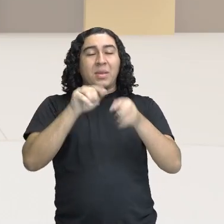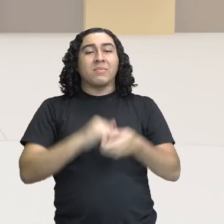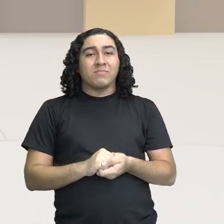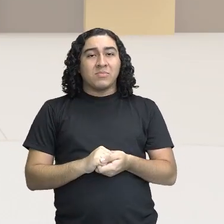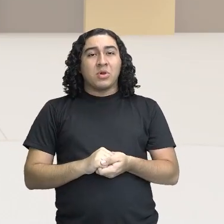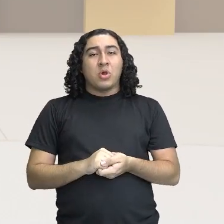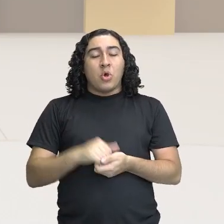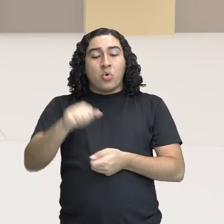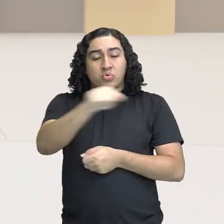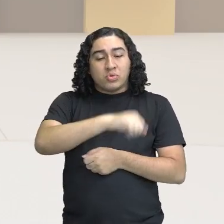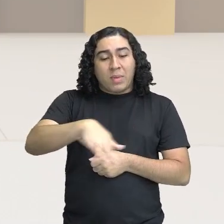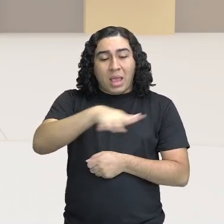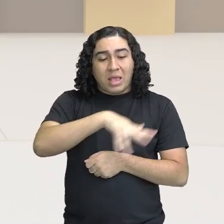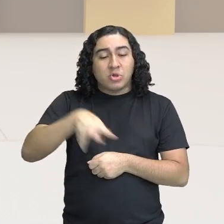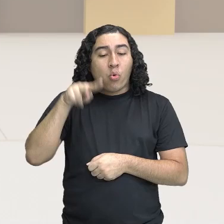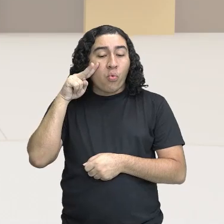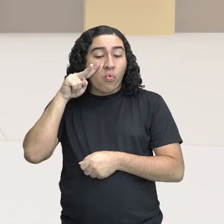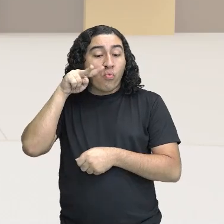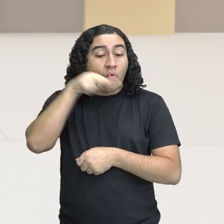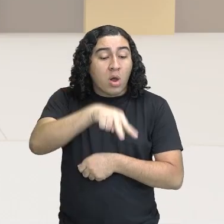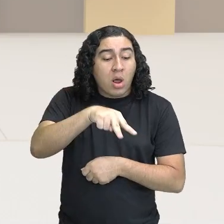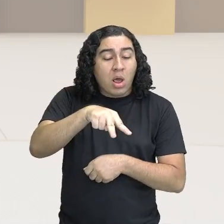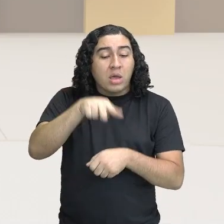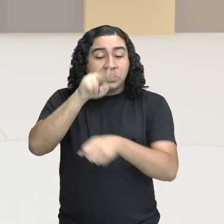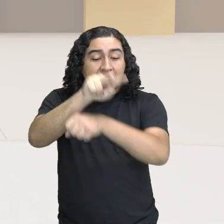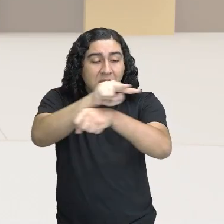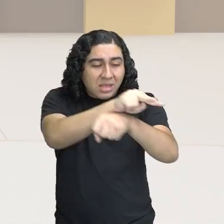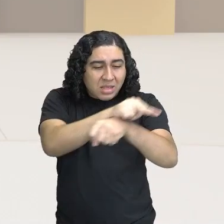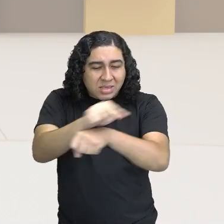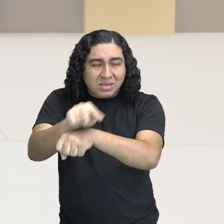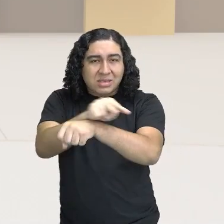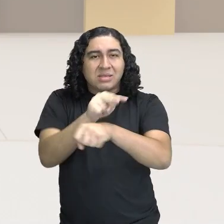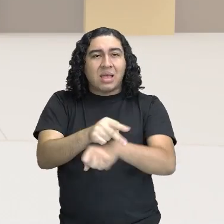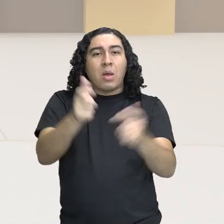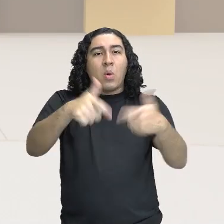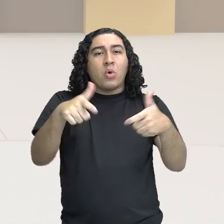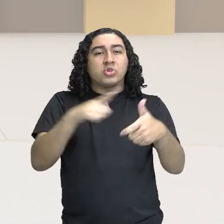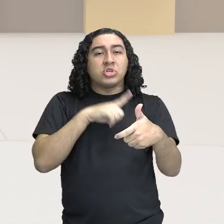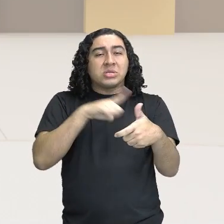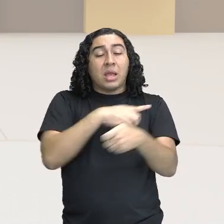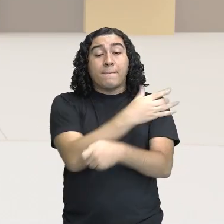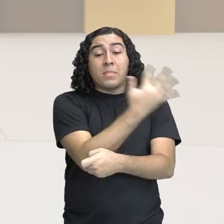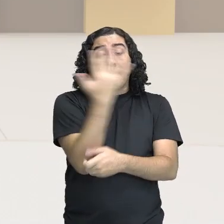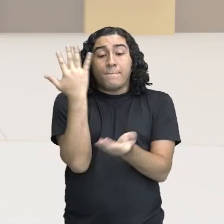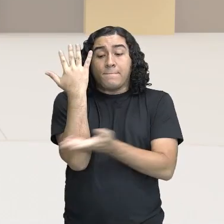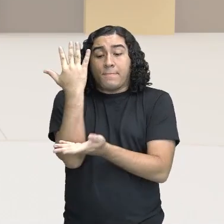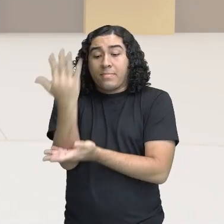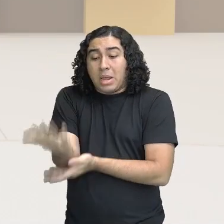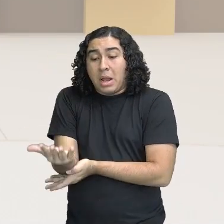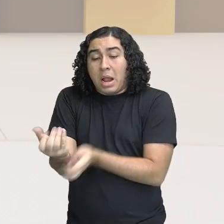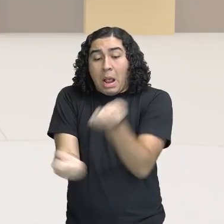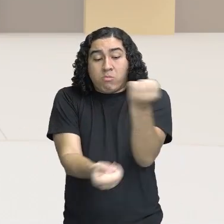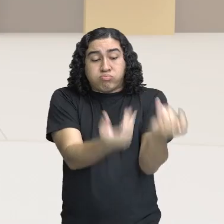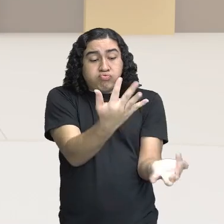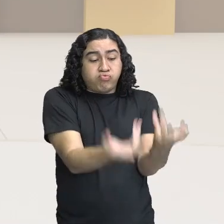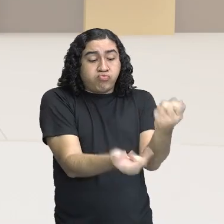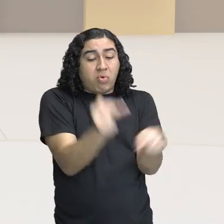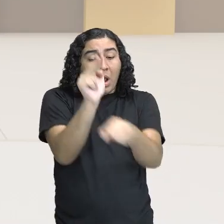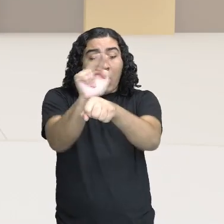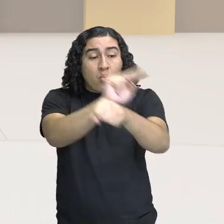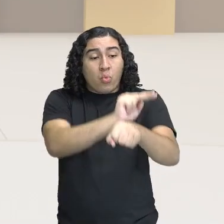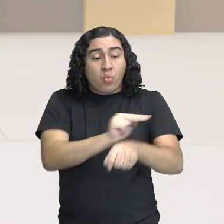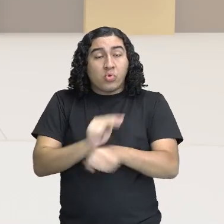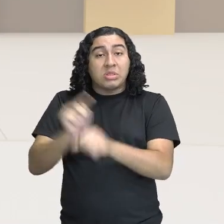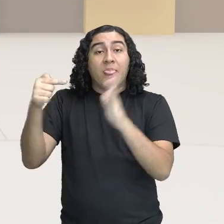para observar áreas que estão sendo degradadas, áreas que estão sendo desmatadas, com o intuito de